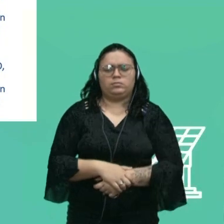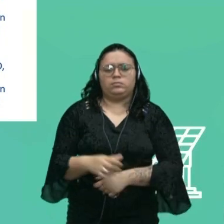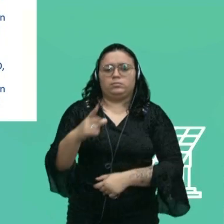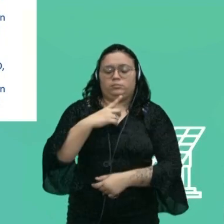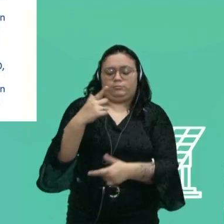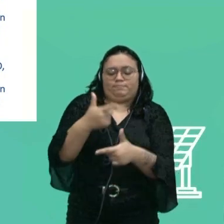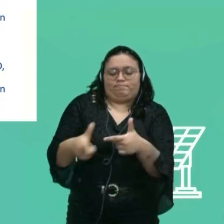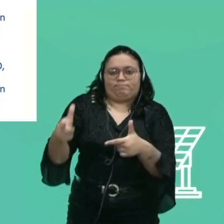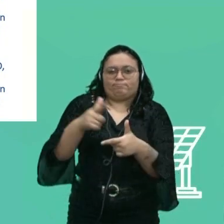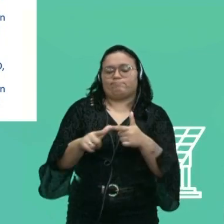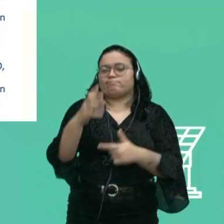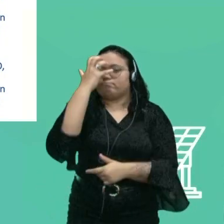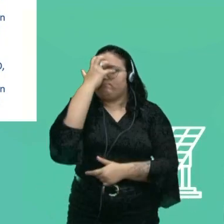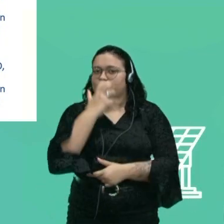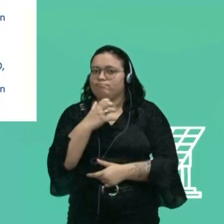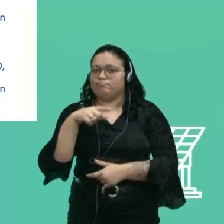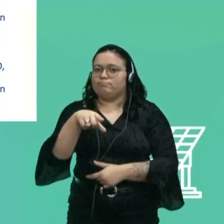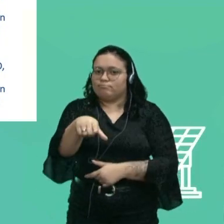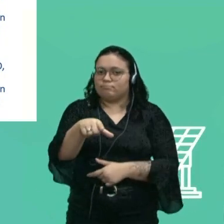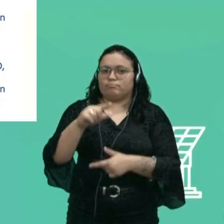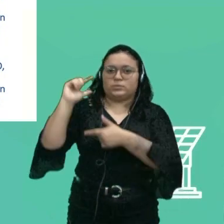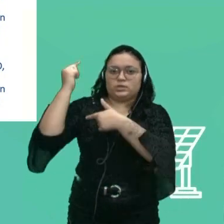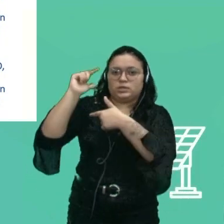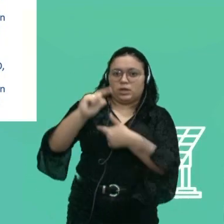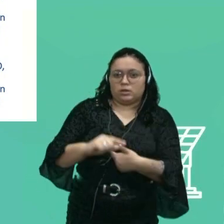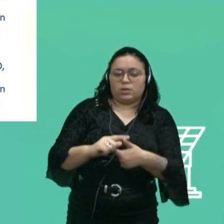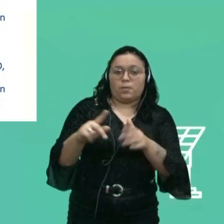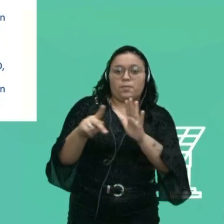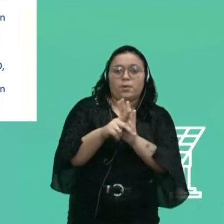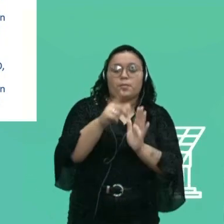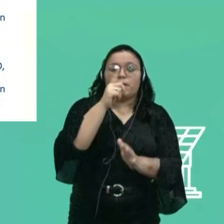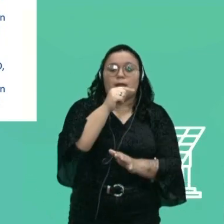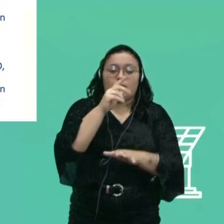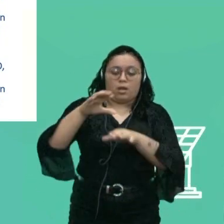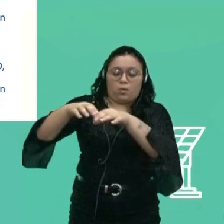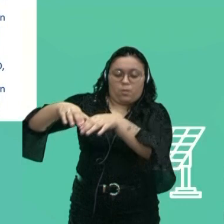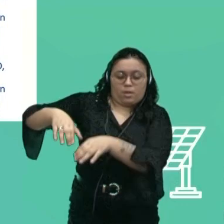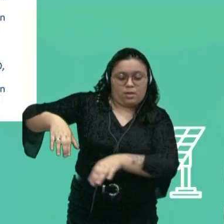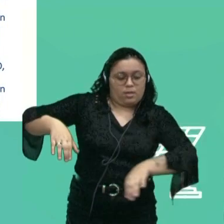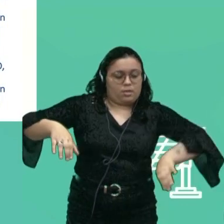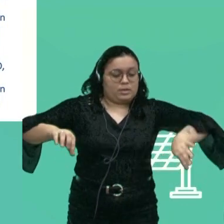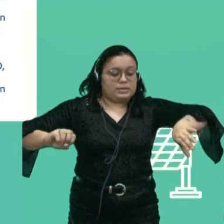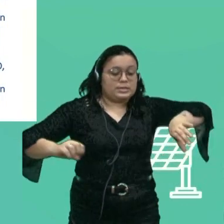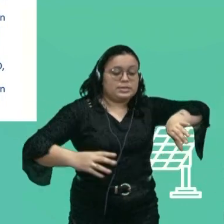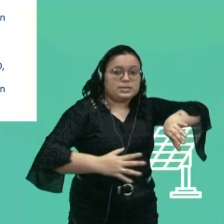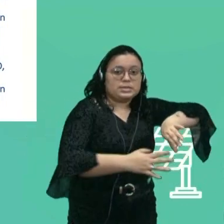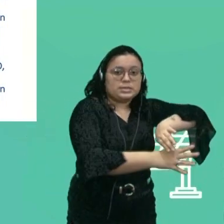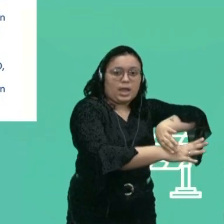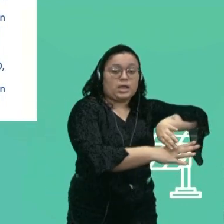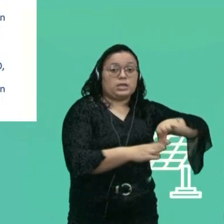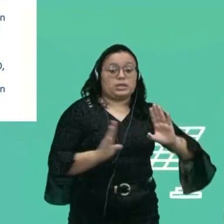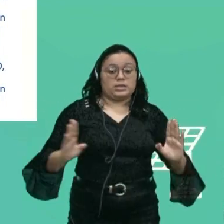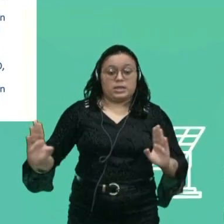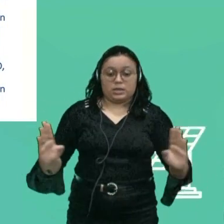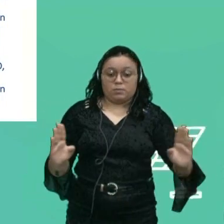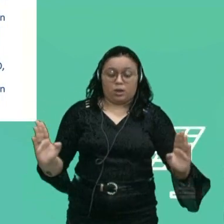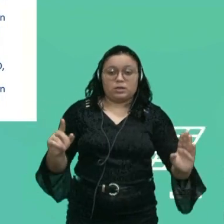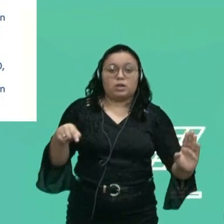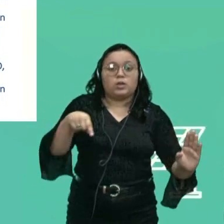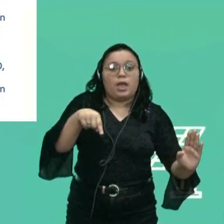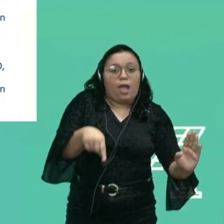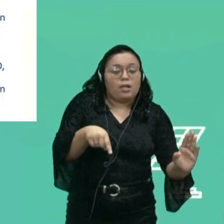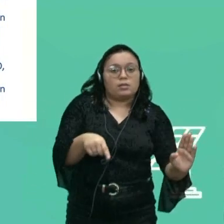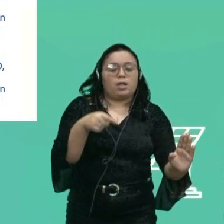sério, a geração de hidrocarbonetos na água de saída do processo. Então, ali à direita a gente vê